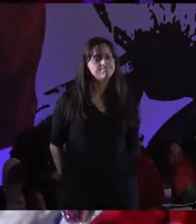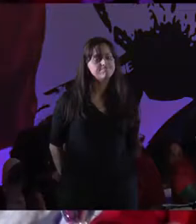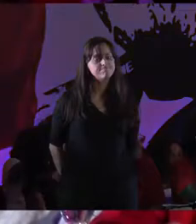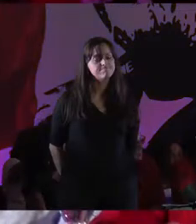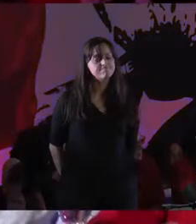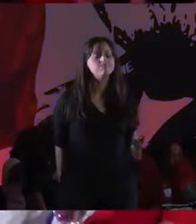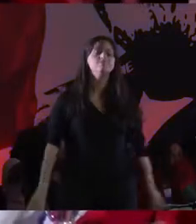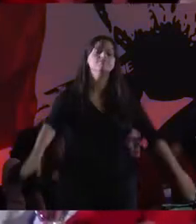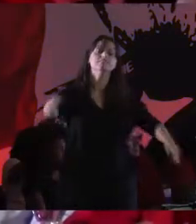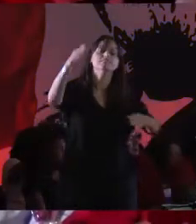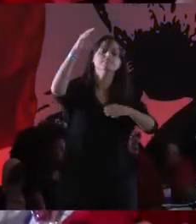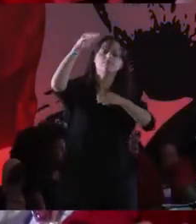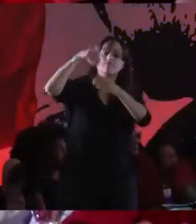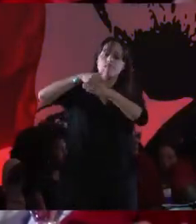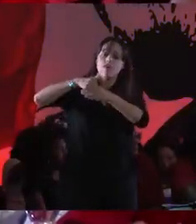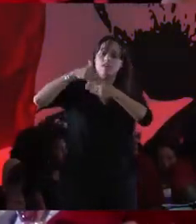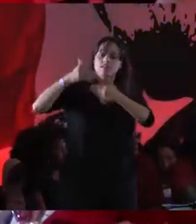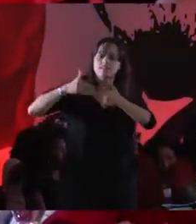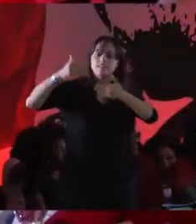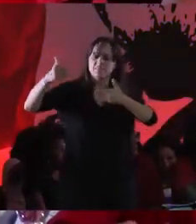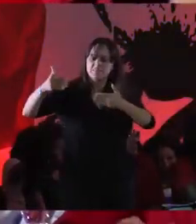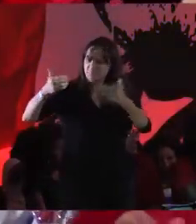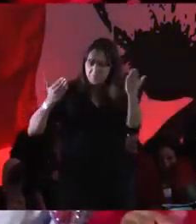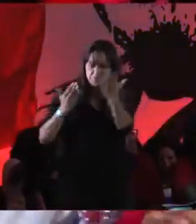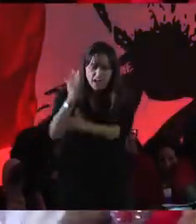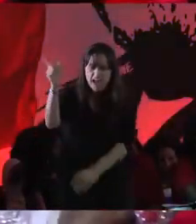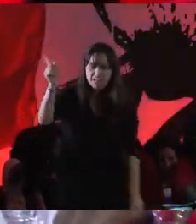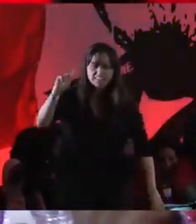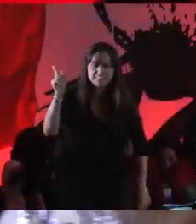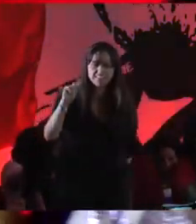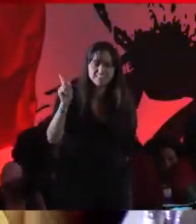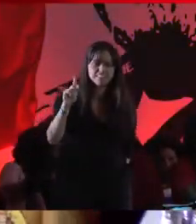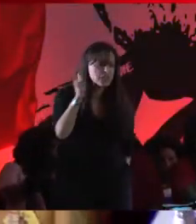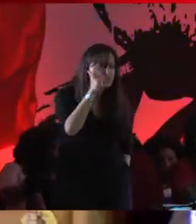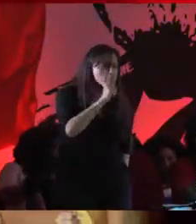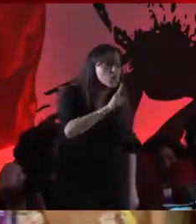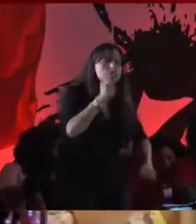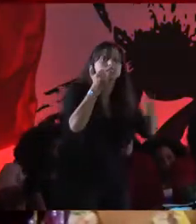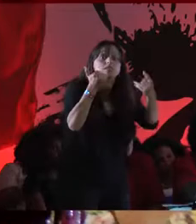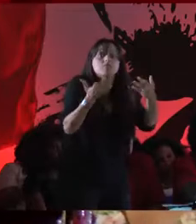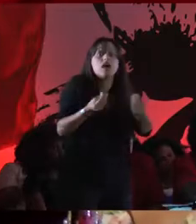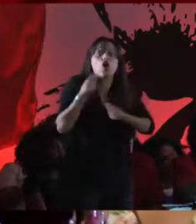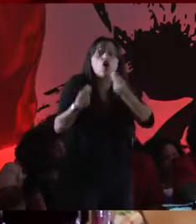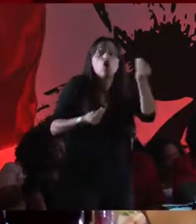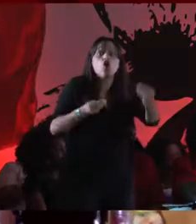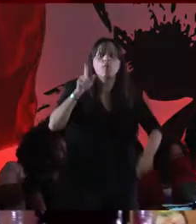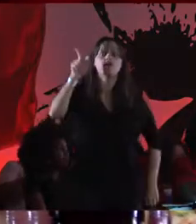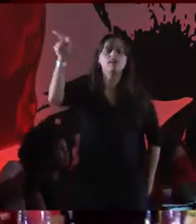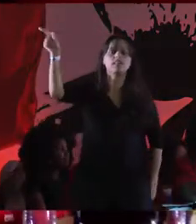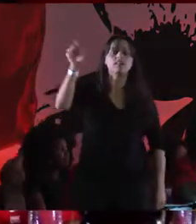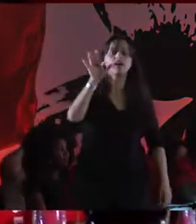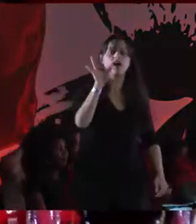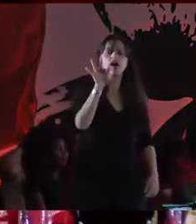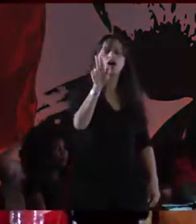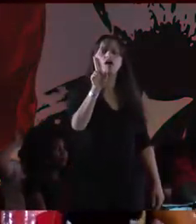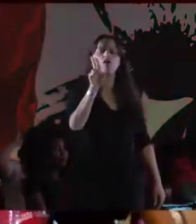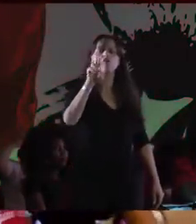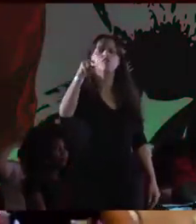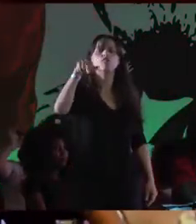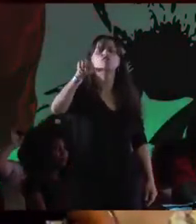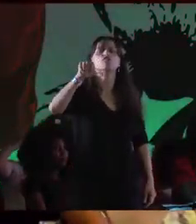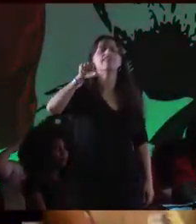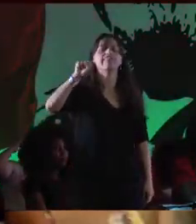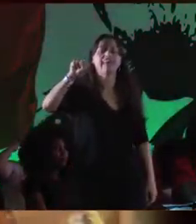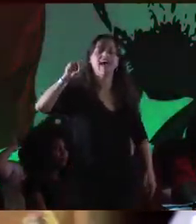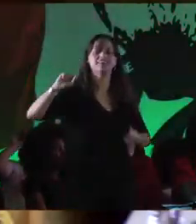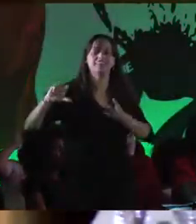Terceiro turno. Eles não passaram nas urnas, aliás, não conseguiram explicar a lista de furnas. Quem levantou castelo, quem